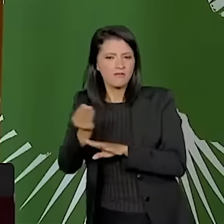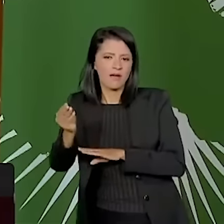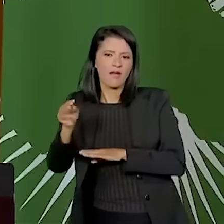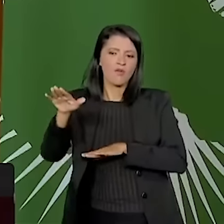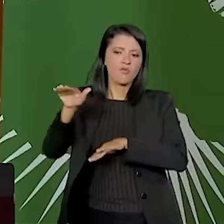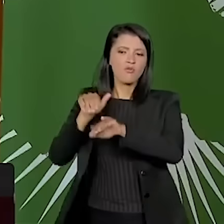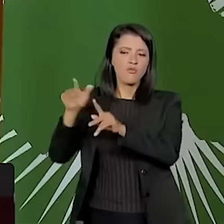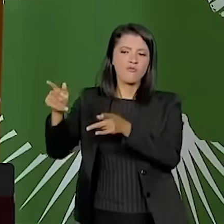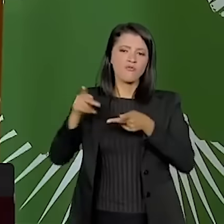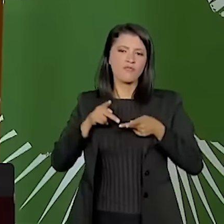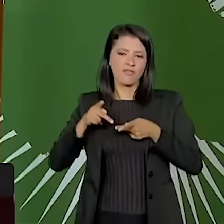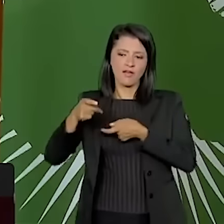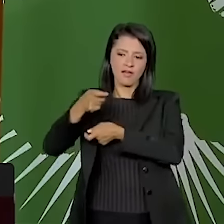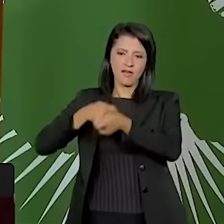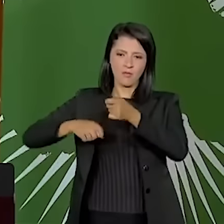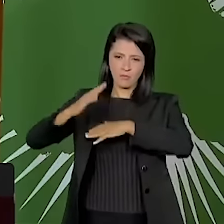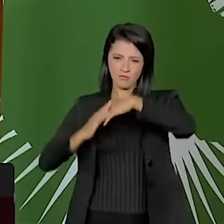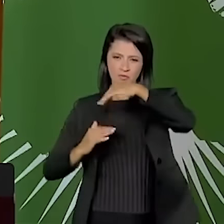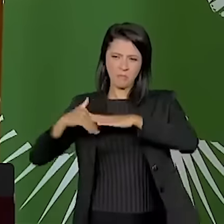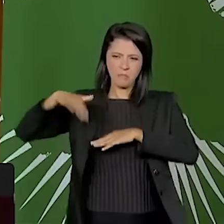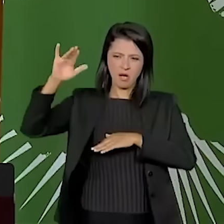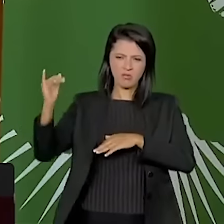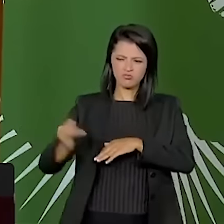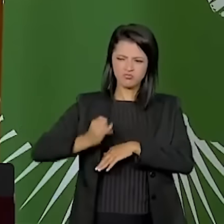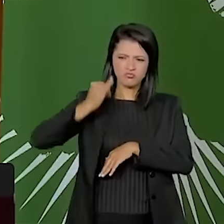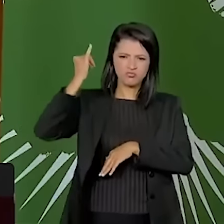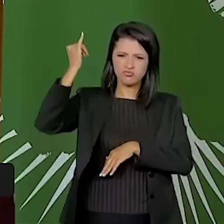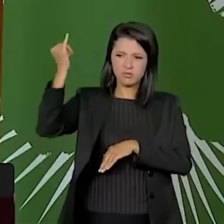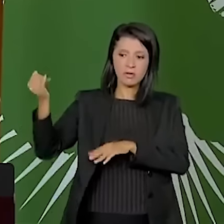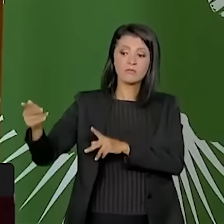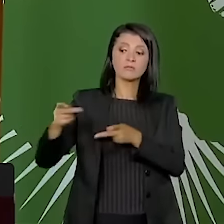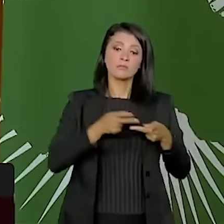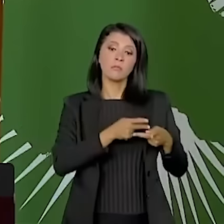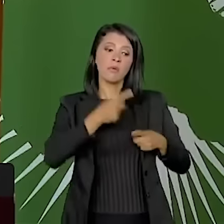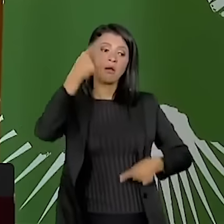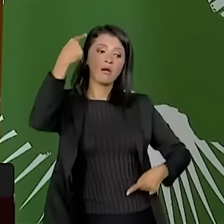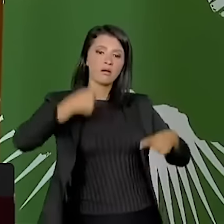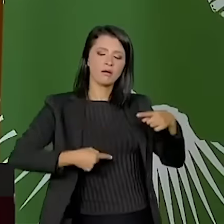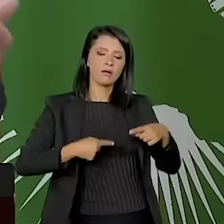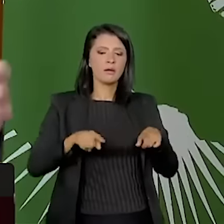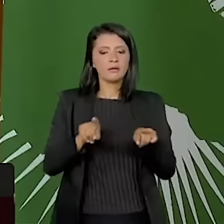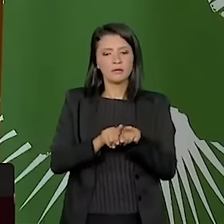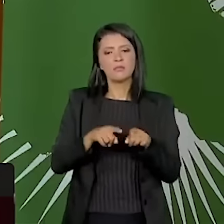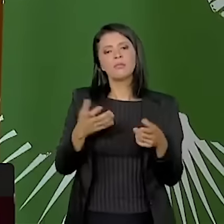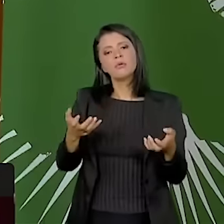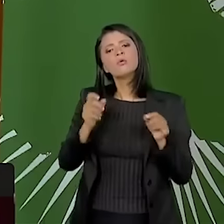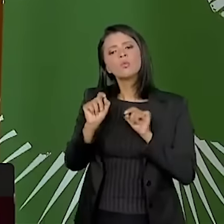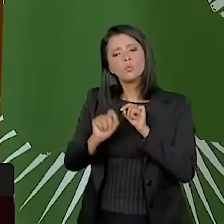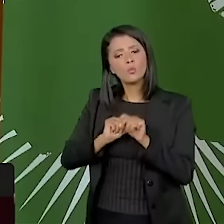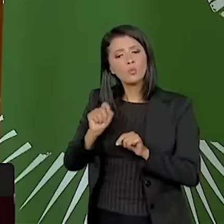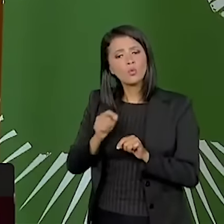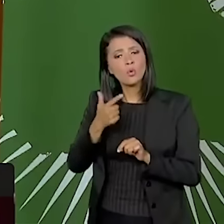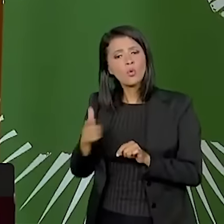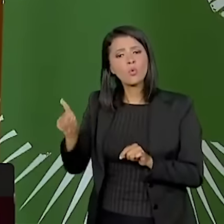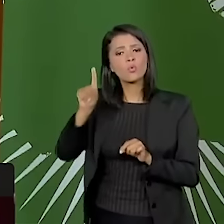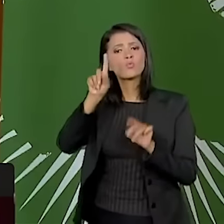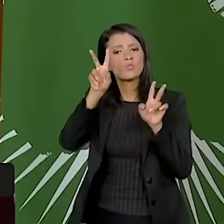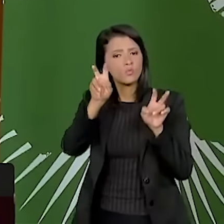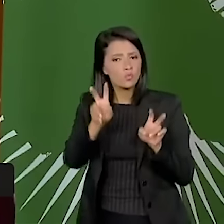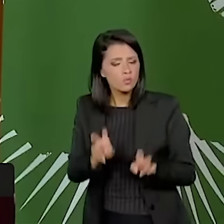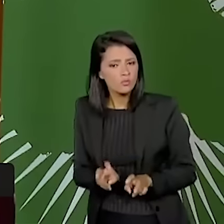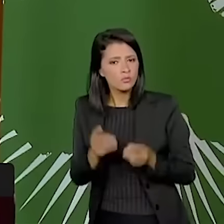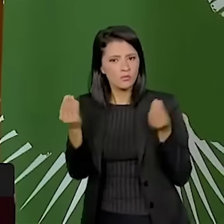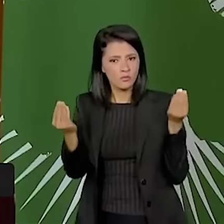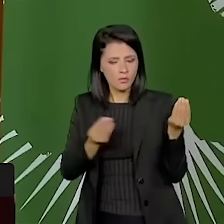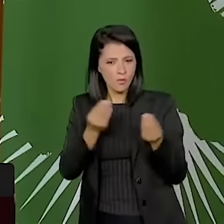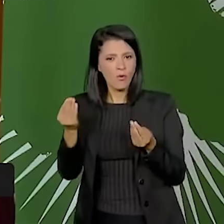mais importantes do mundo para fazer a discussão, porque nós precisamos disso. Além disso, nós queremos discutir, sabe, o